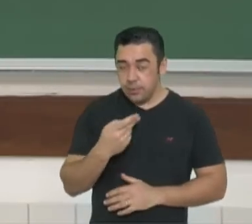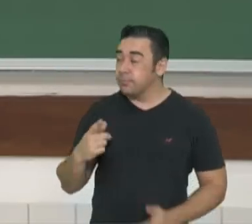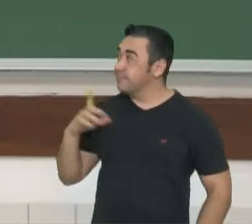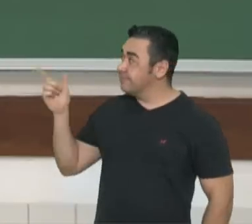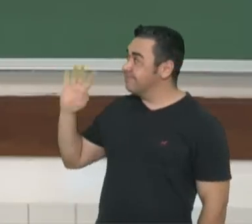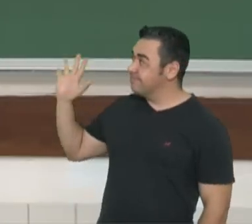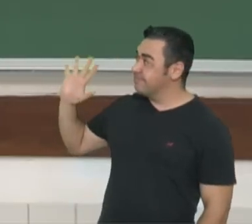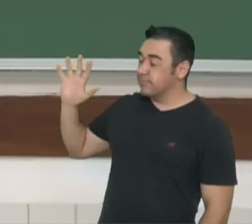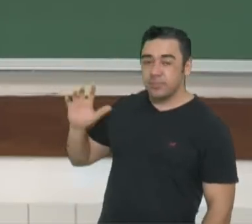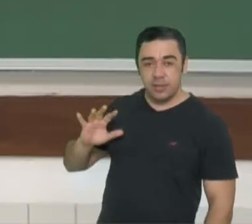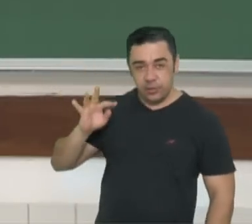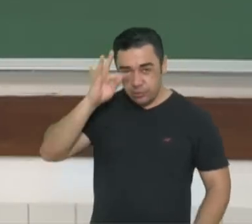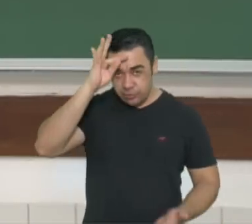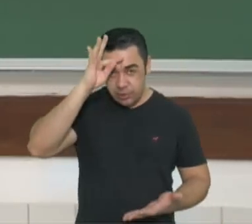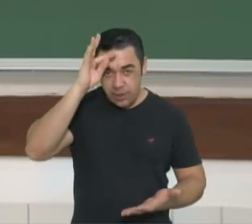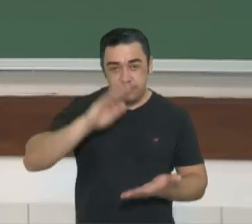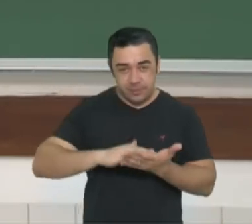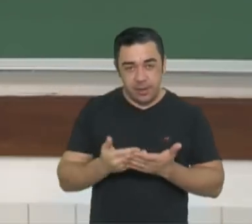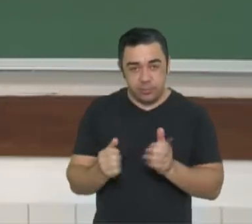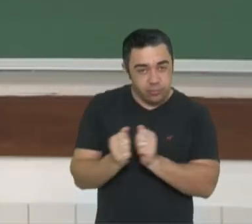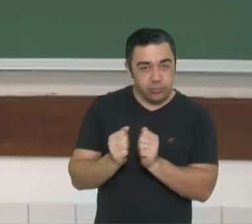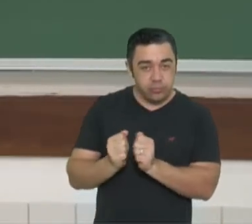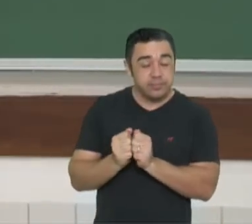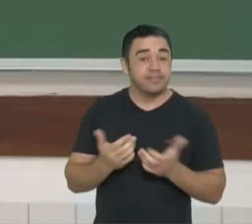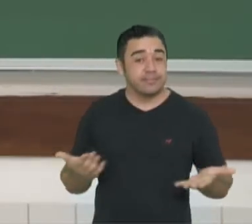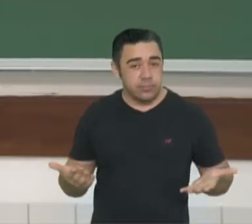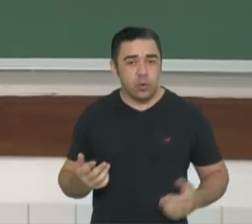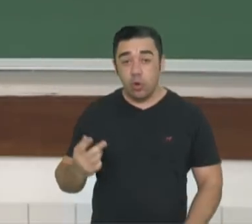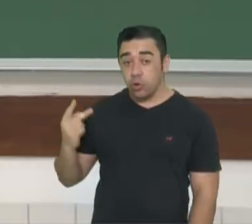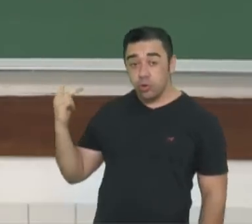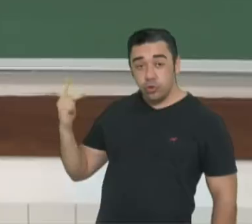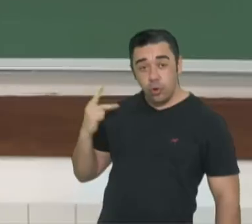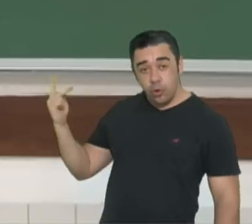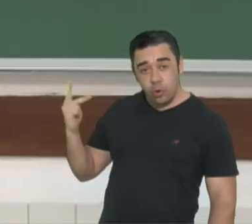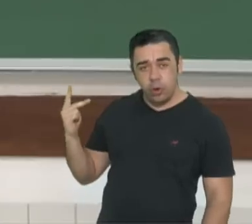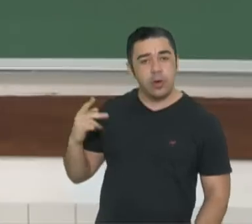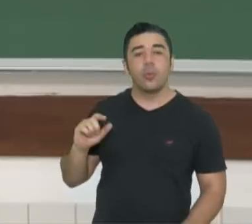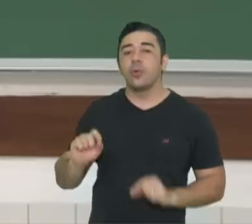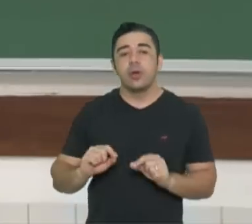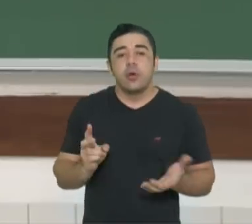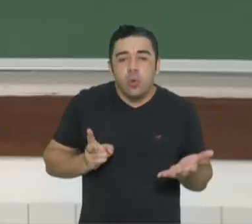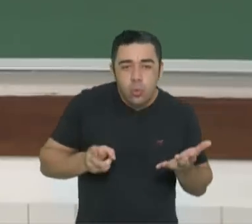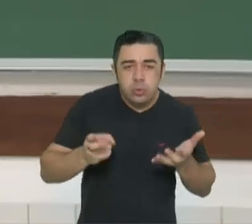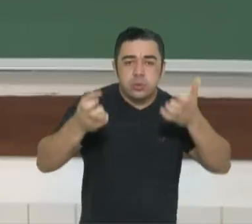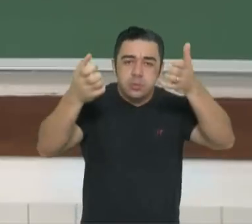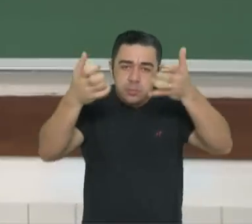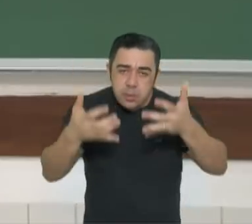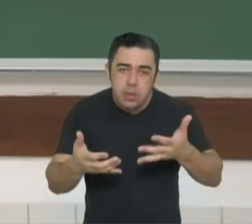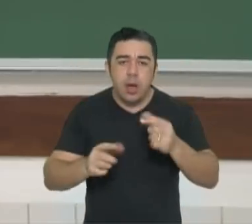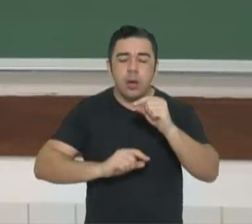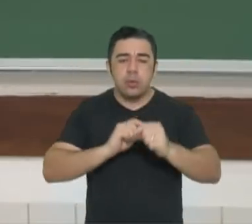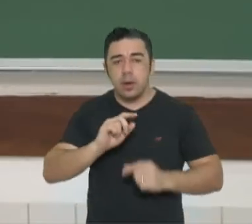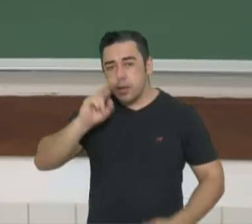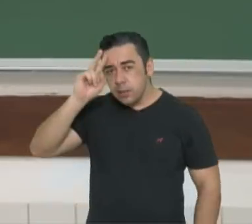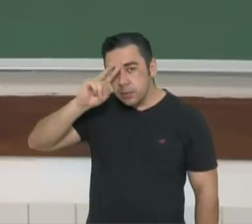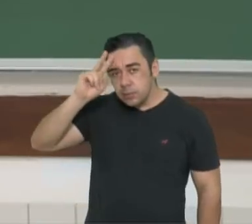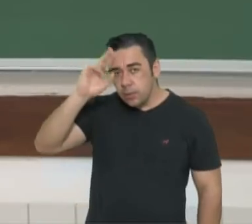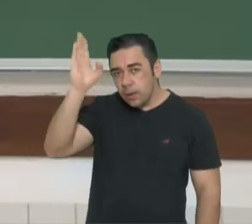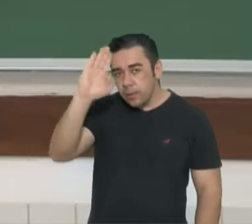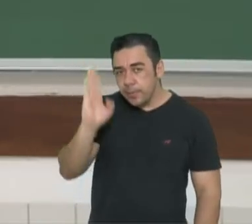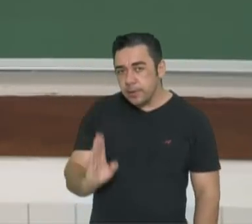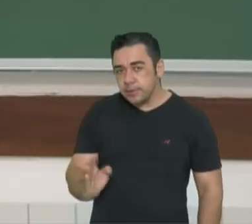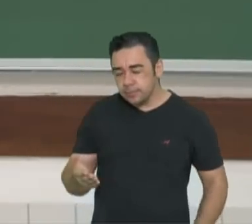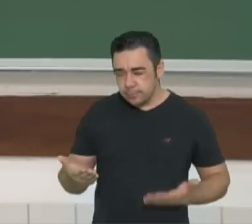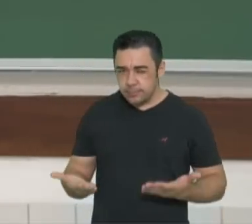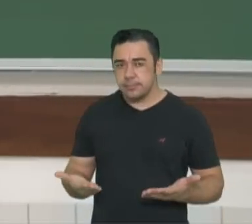o Thiago aqui do lado. Dê um oi pro Thiago. Isso! E hoje nós vamos continuar a falar de História do